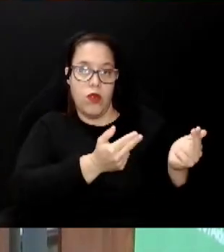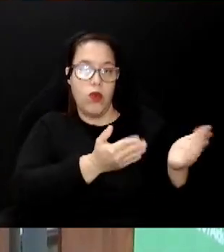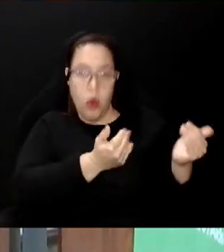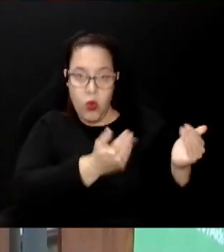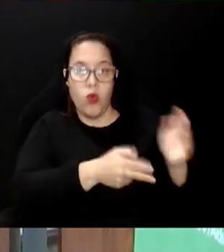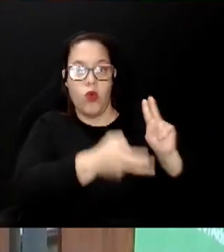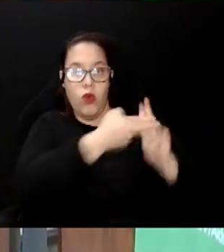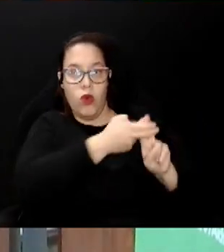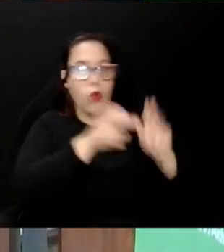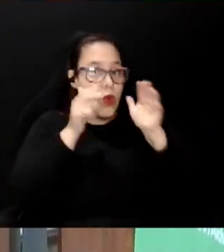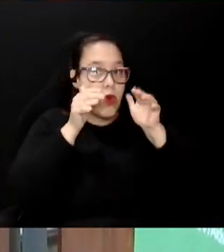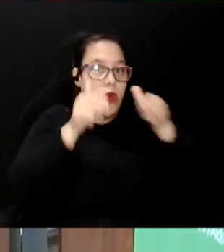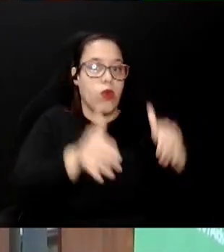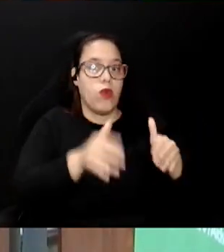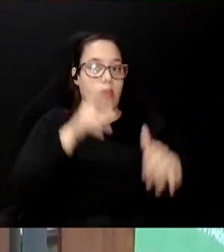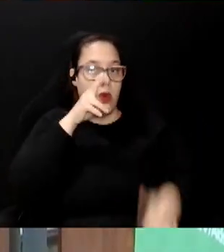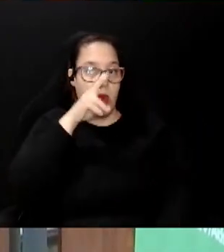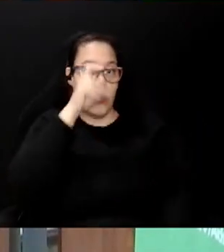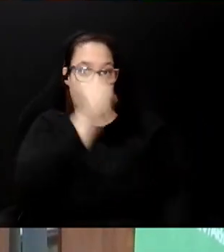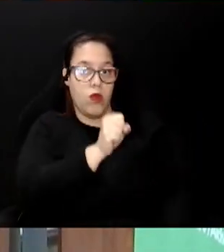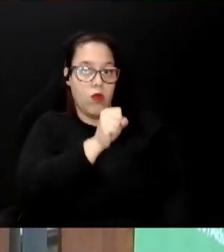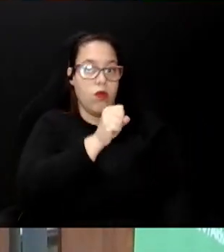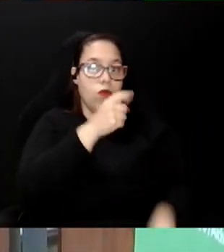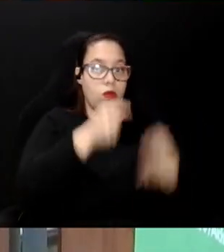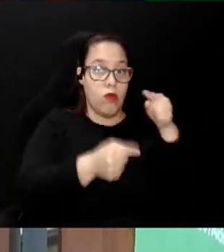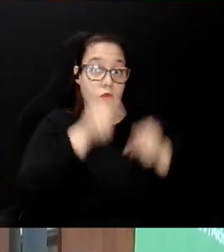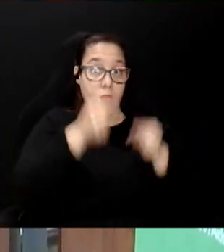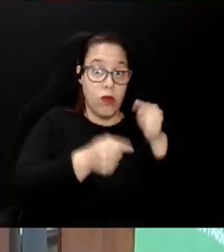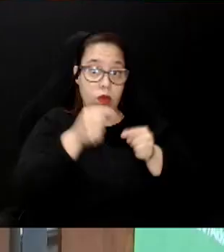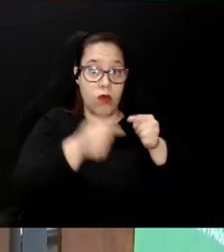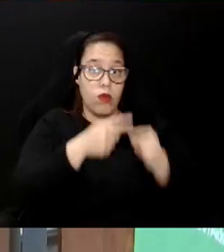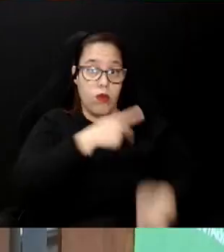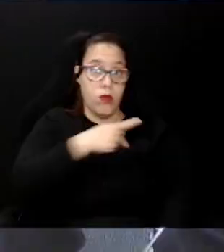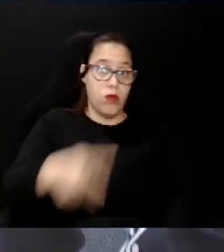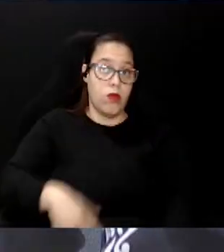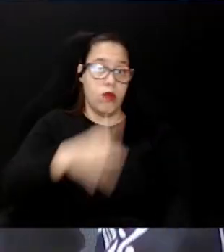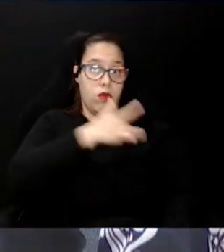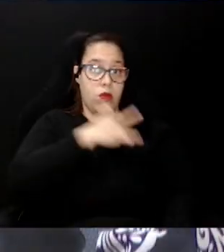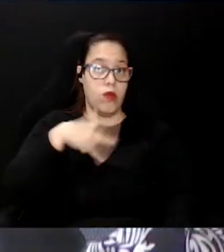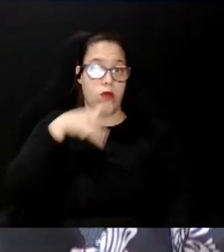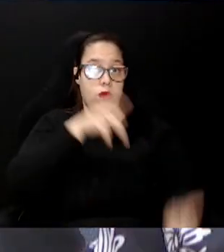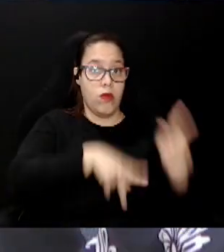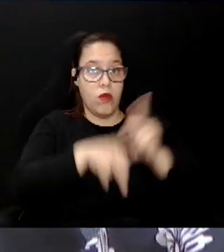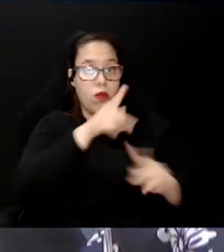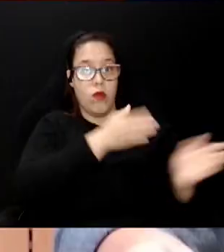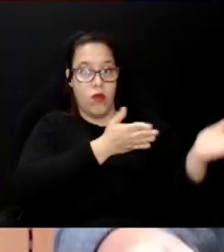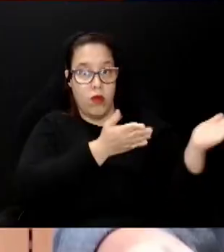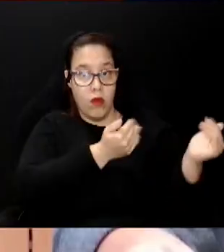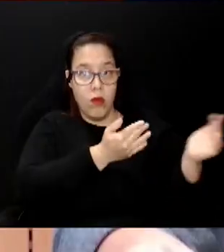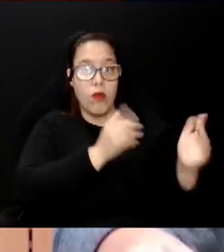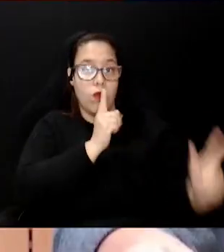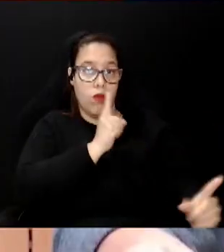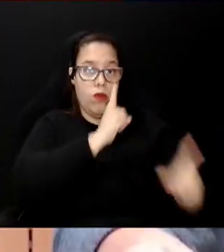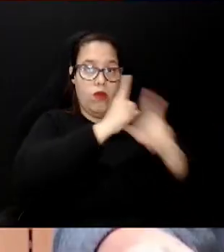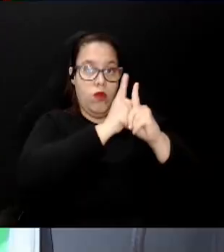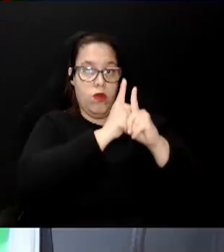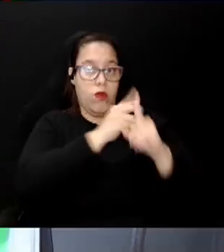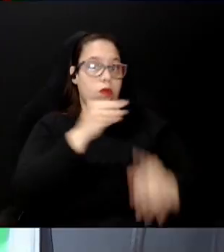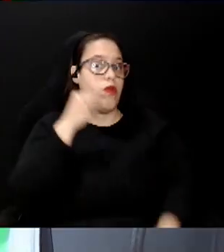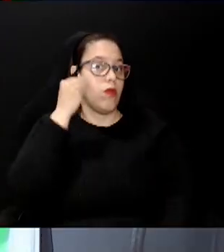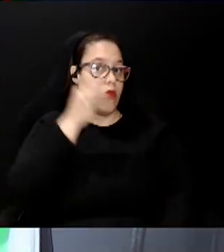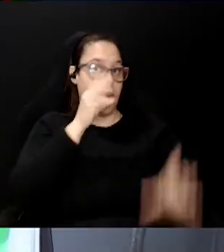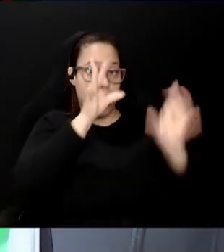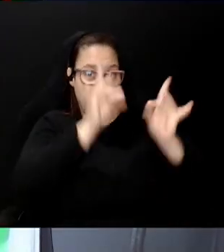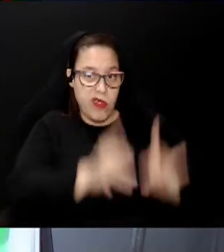ao fortalecimento das políticas públicas de saúde para a população jovem. O encontro reuniu especialistas e representantes